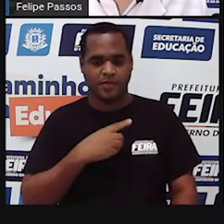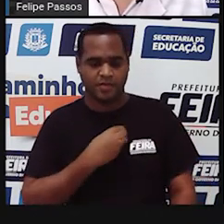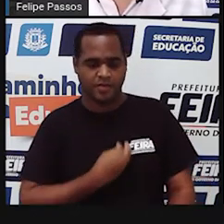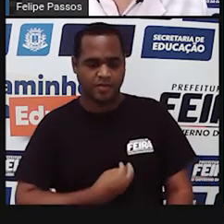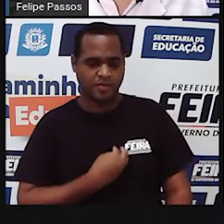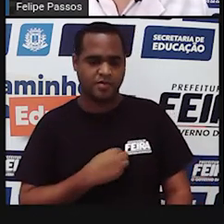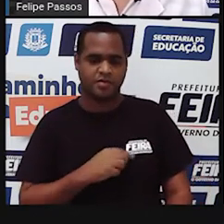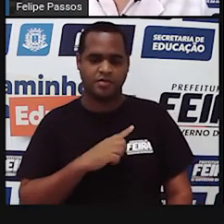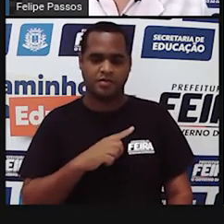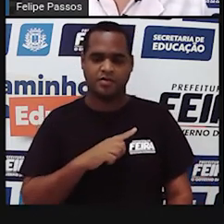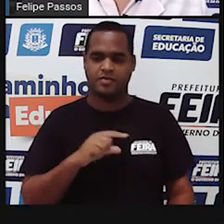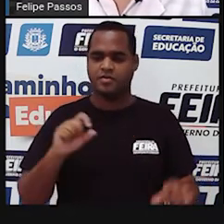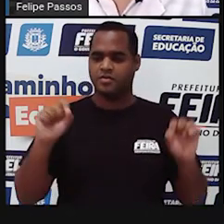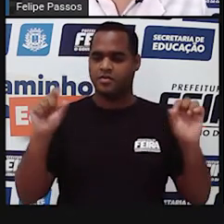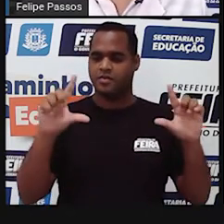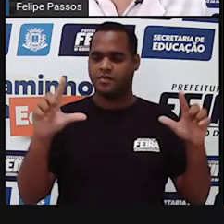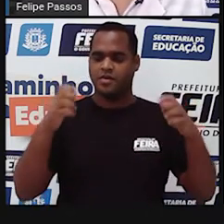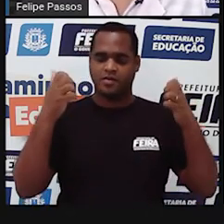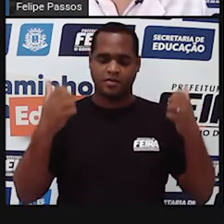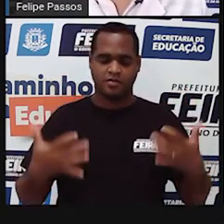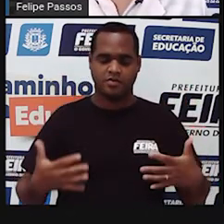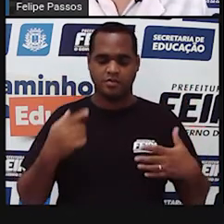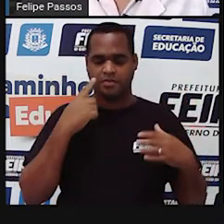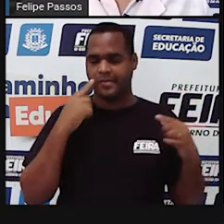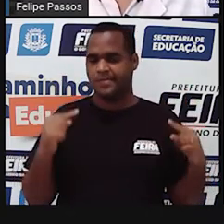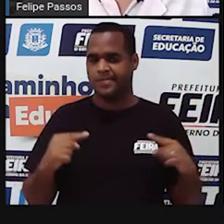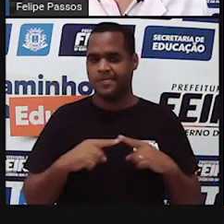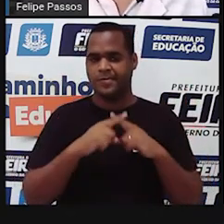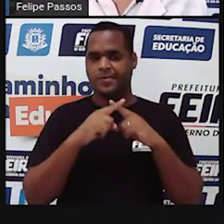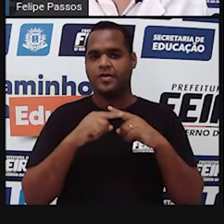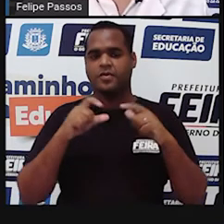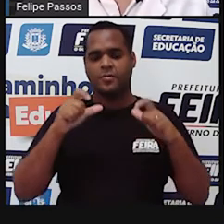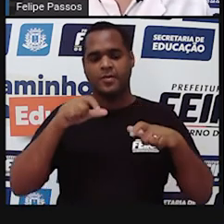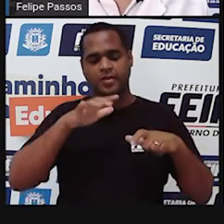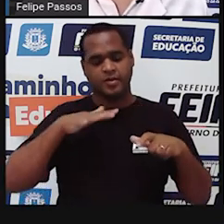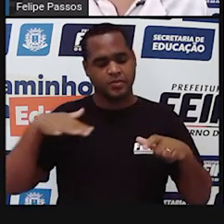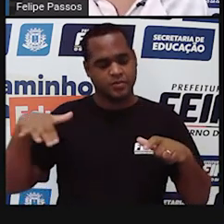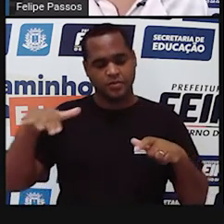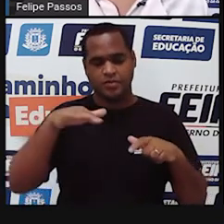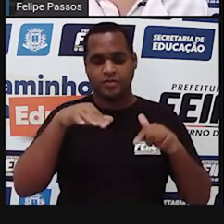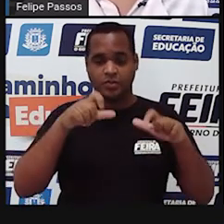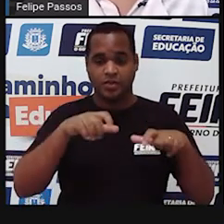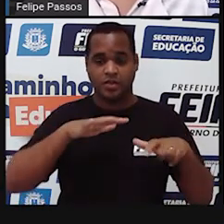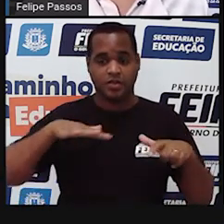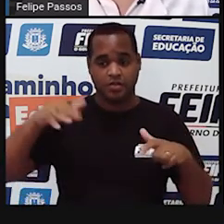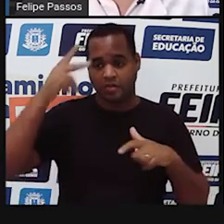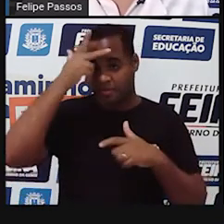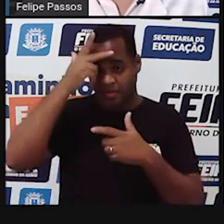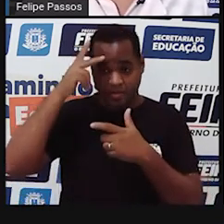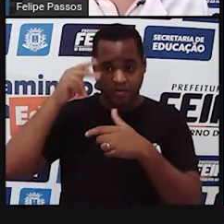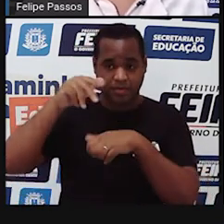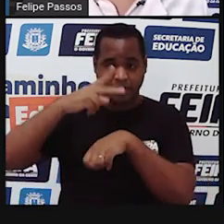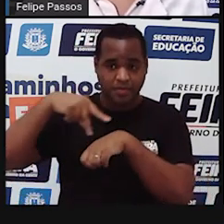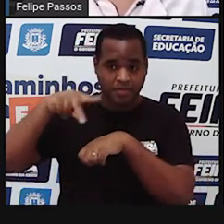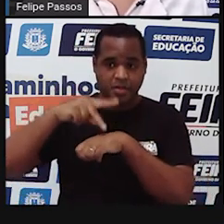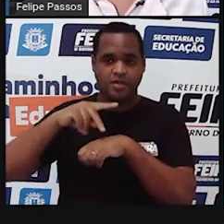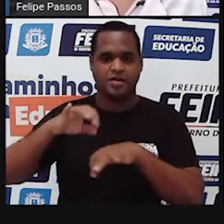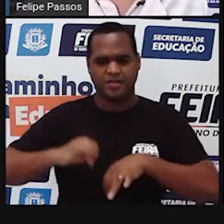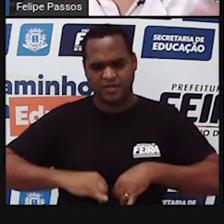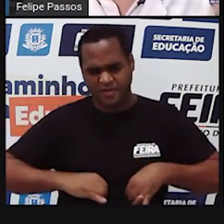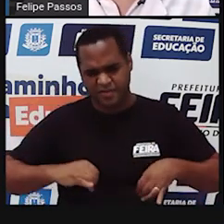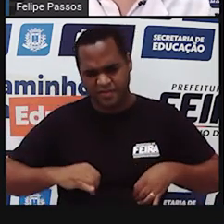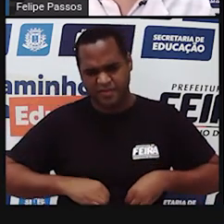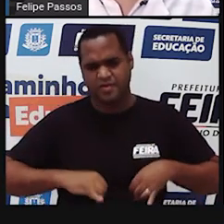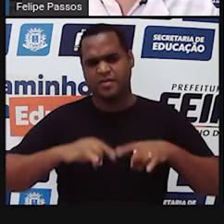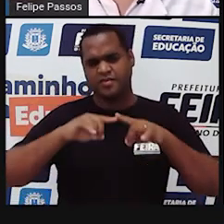né, aqueles conflitos todos no Oriente Médio. É uma região, aqueles países daquela região sofrem muito com isso, né?